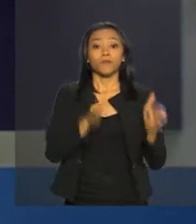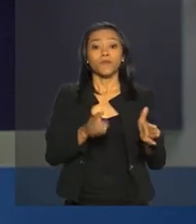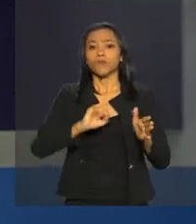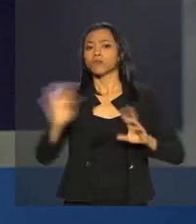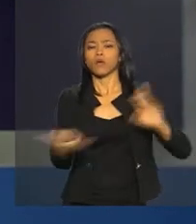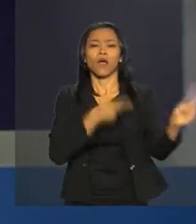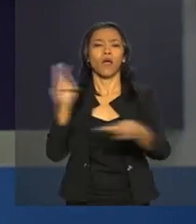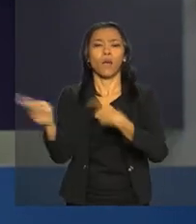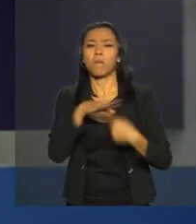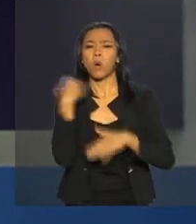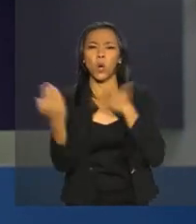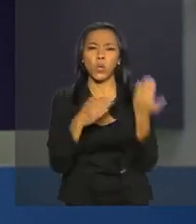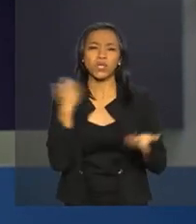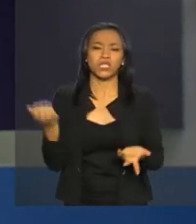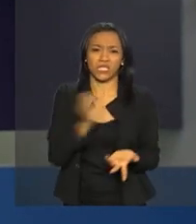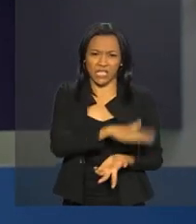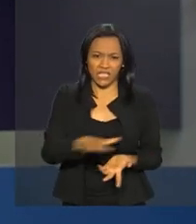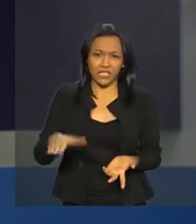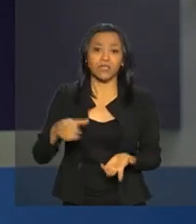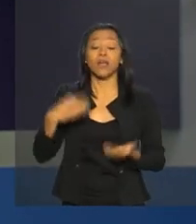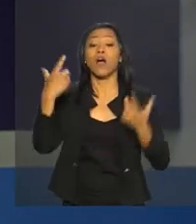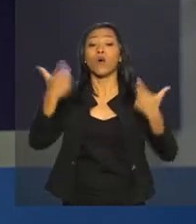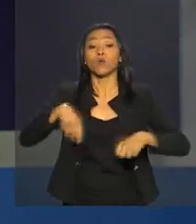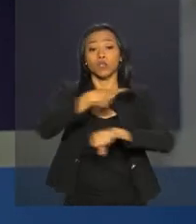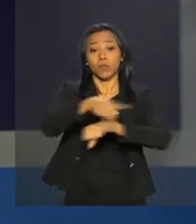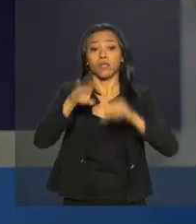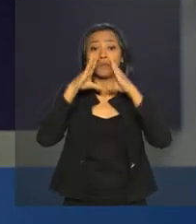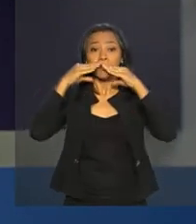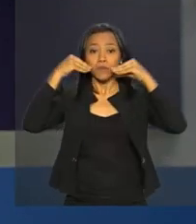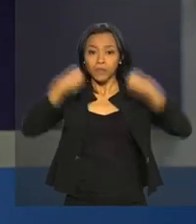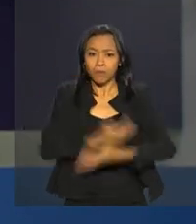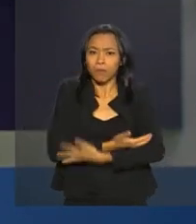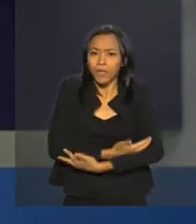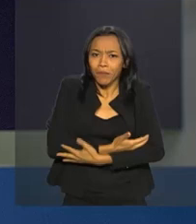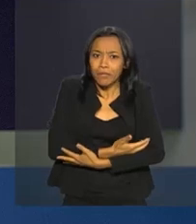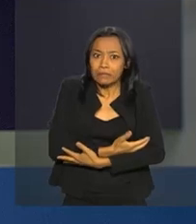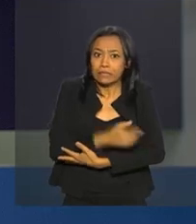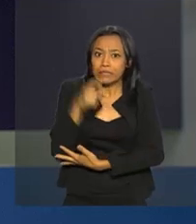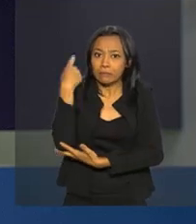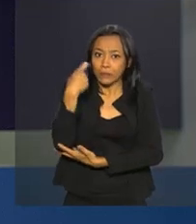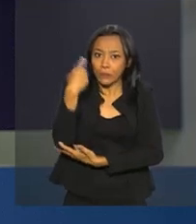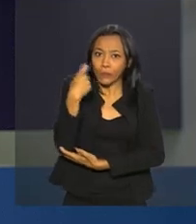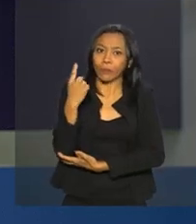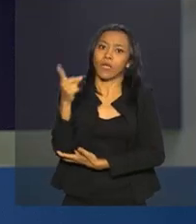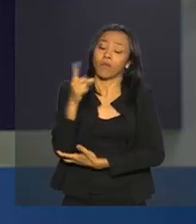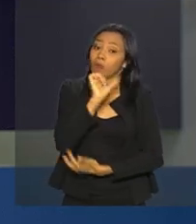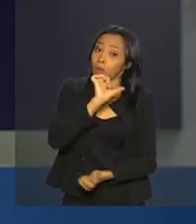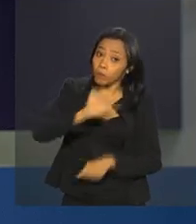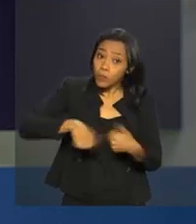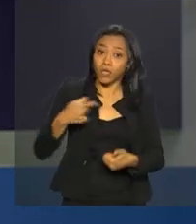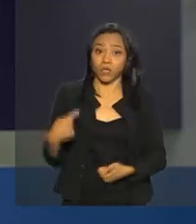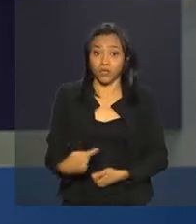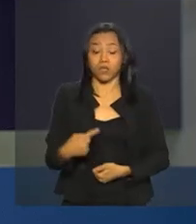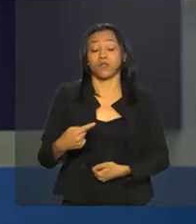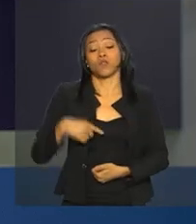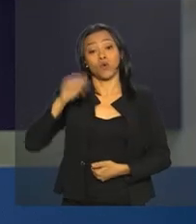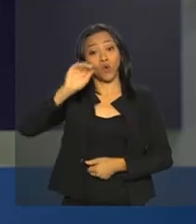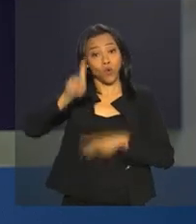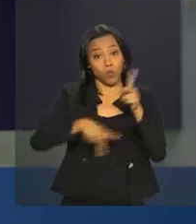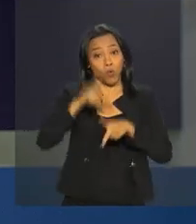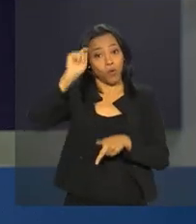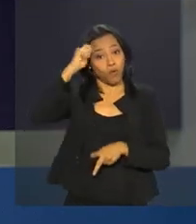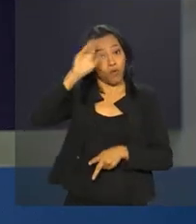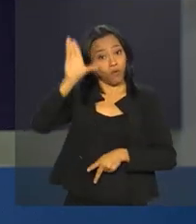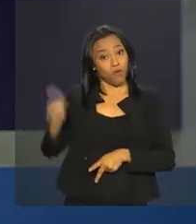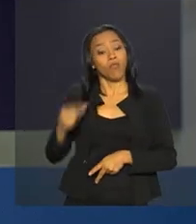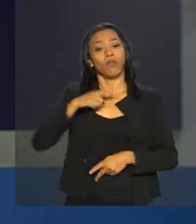de mortes de crianças em Moçambique antes do primeiro mês de vida são preocupantes. Para mudar essa situação, os africanos contam com o